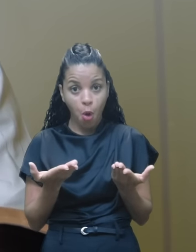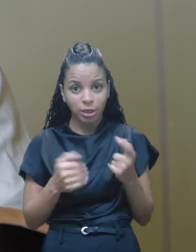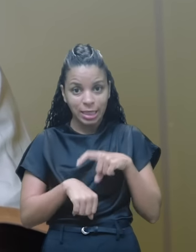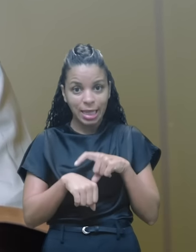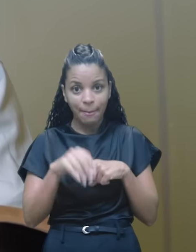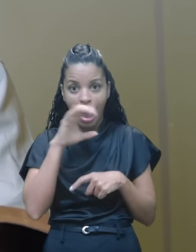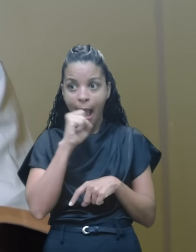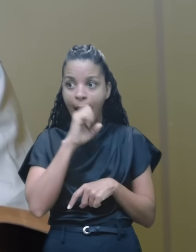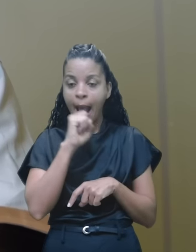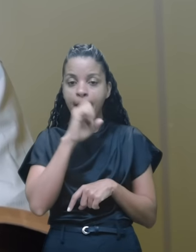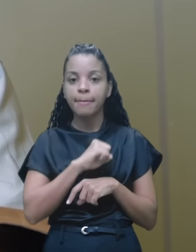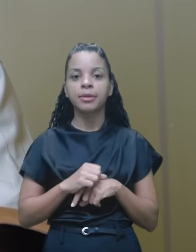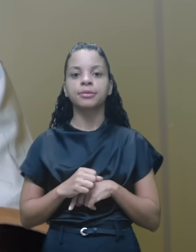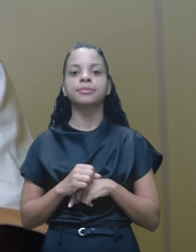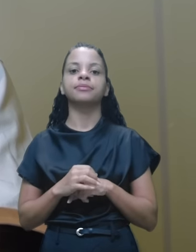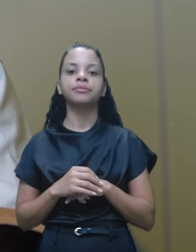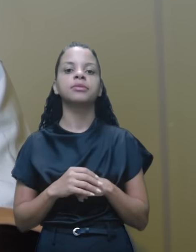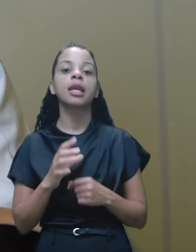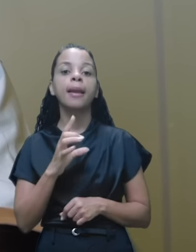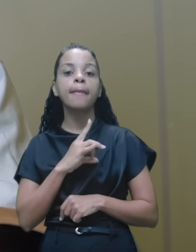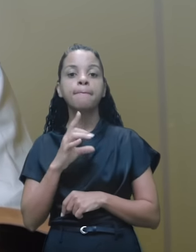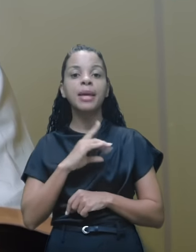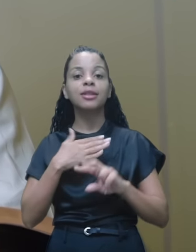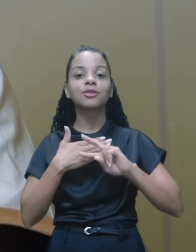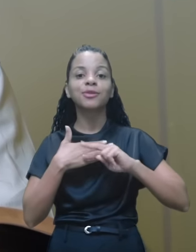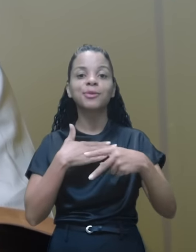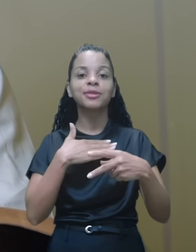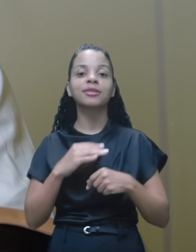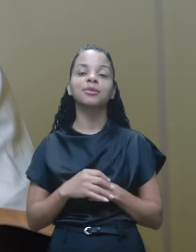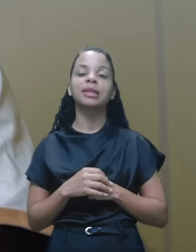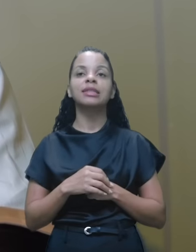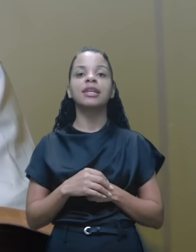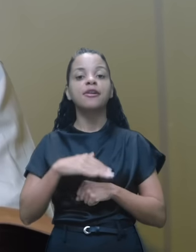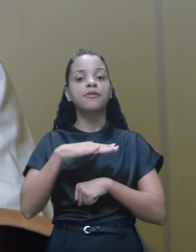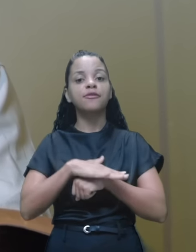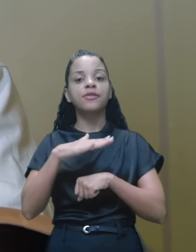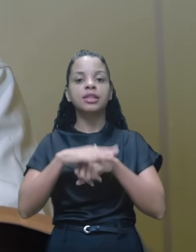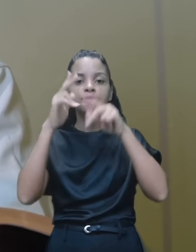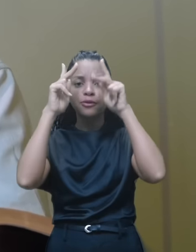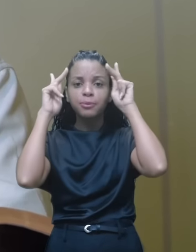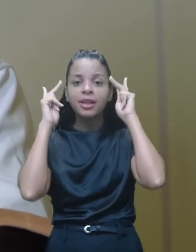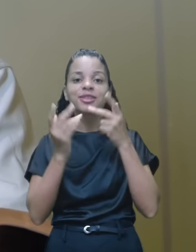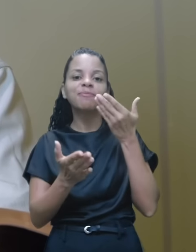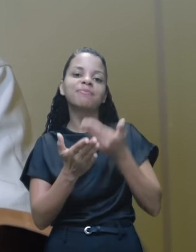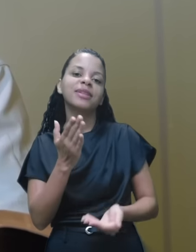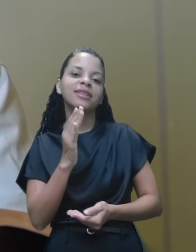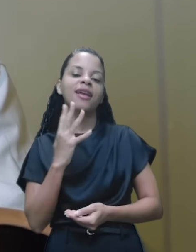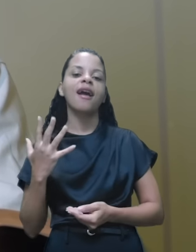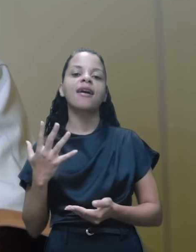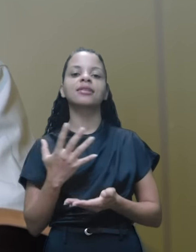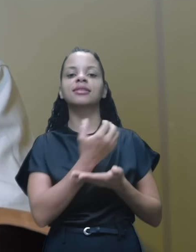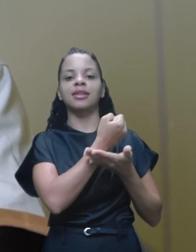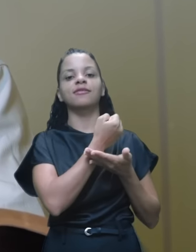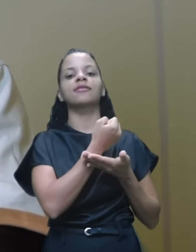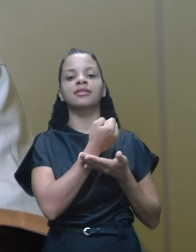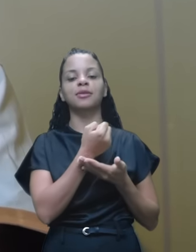e o medo das consequências, fizeram justamente que Pilatos perdesse não só uma oportunidade, mas a